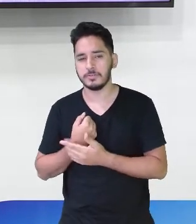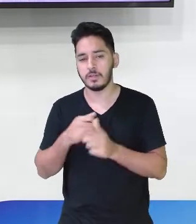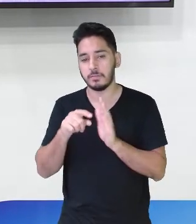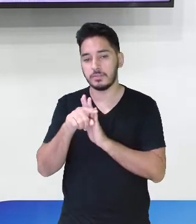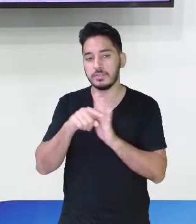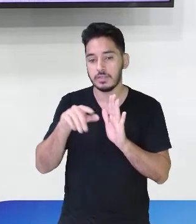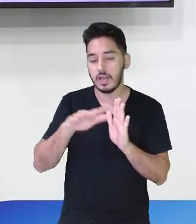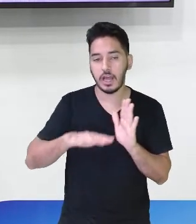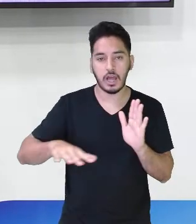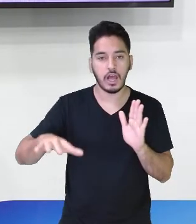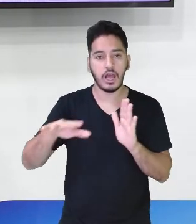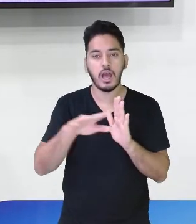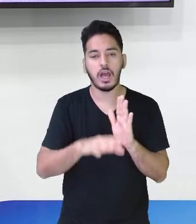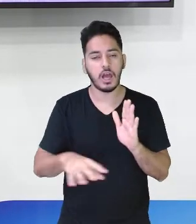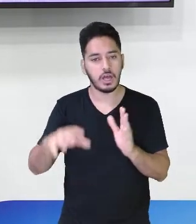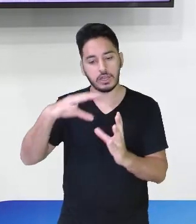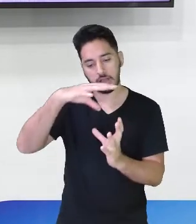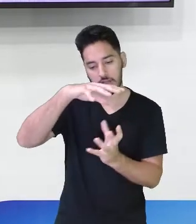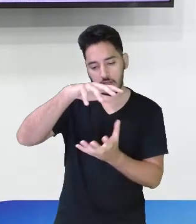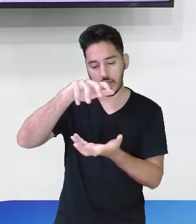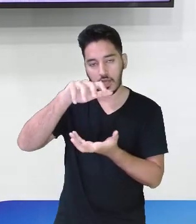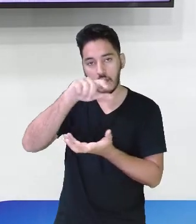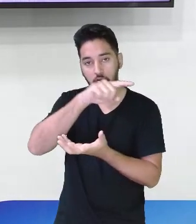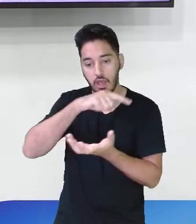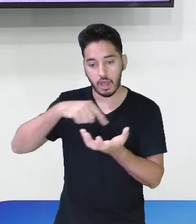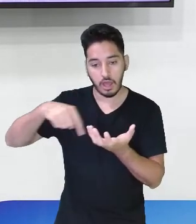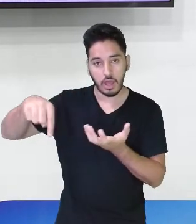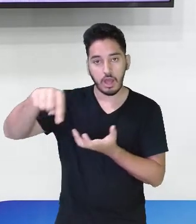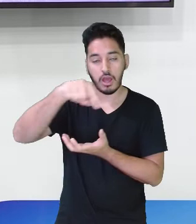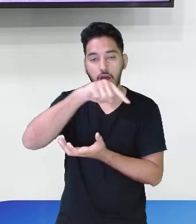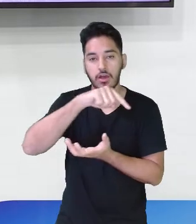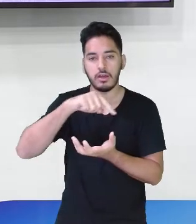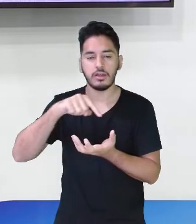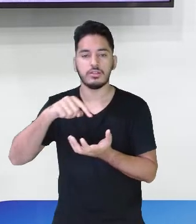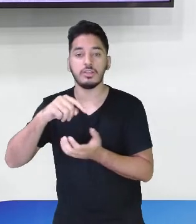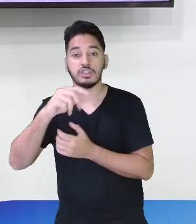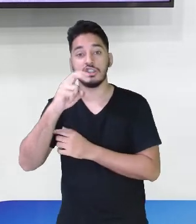da Terra, foi isso mesmo, a área da Terra.